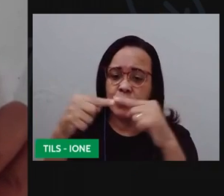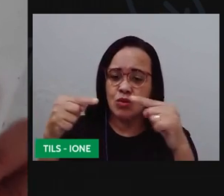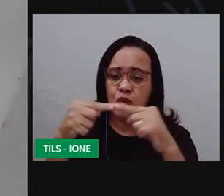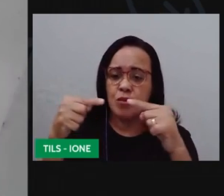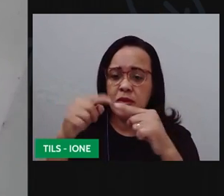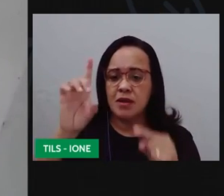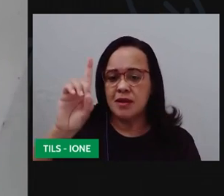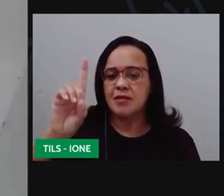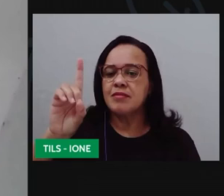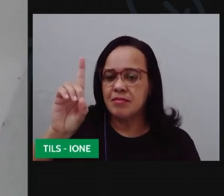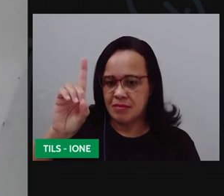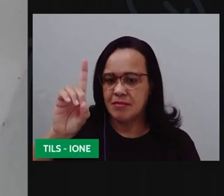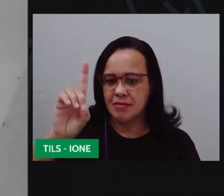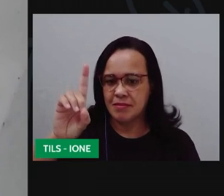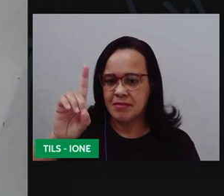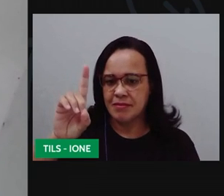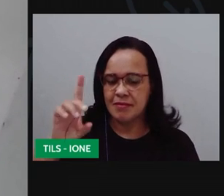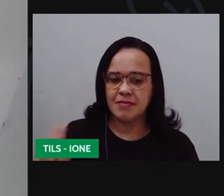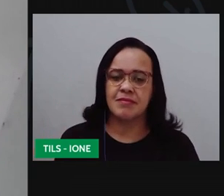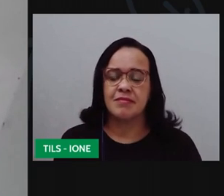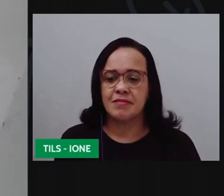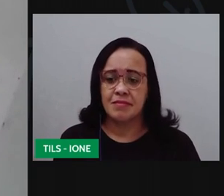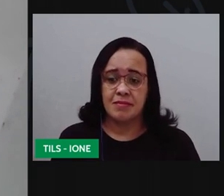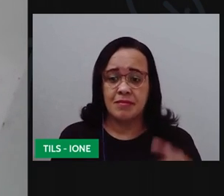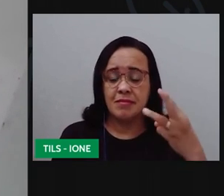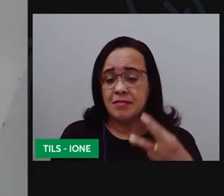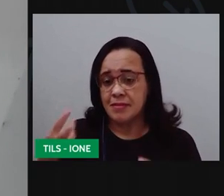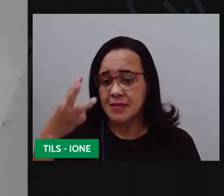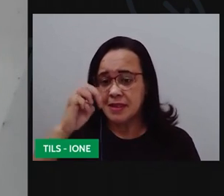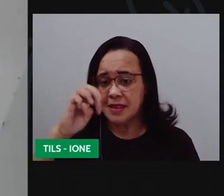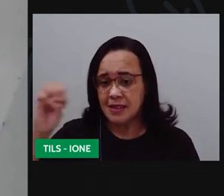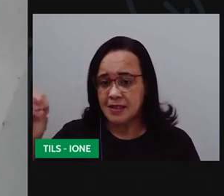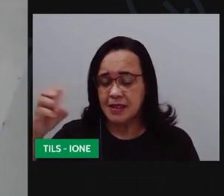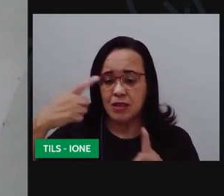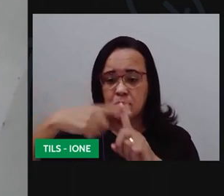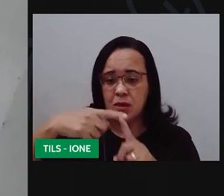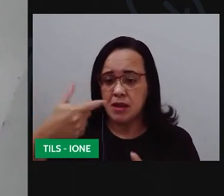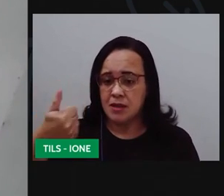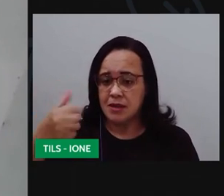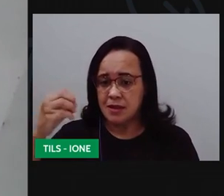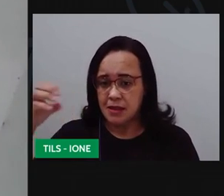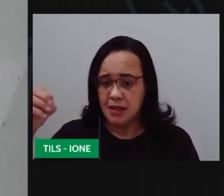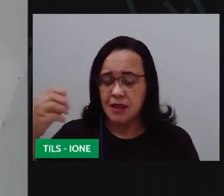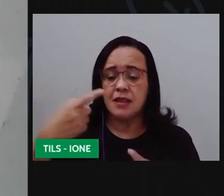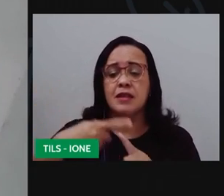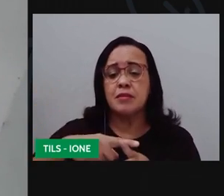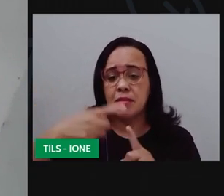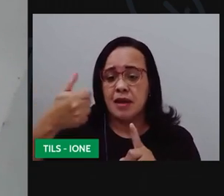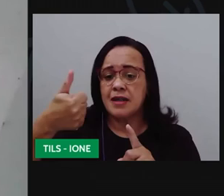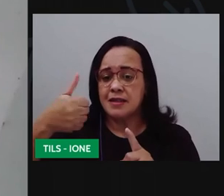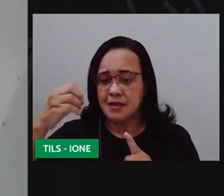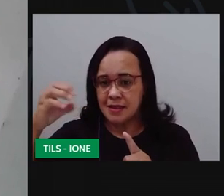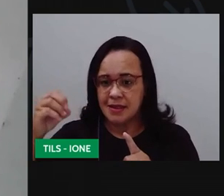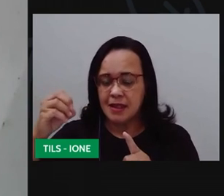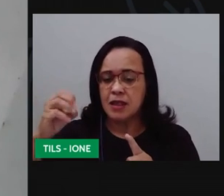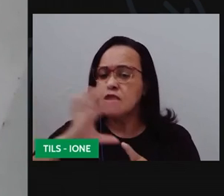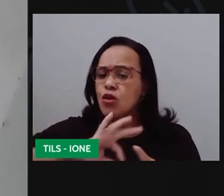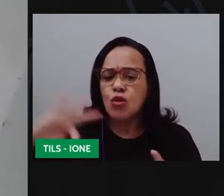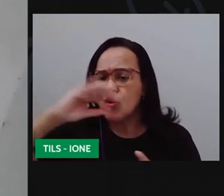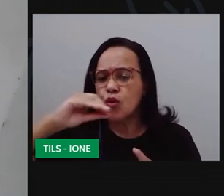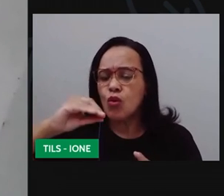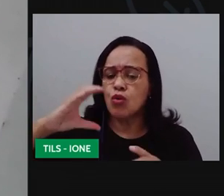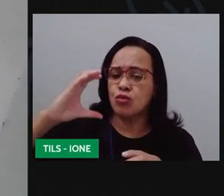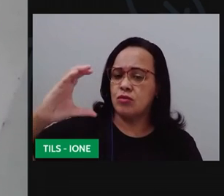dezena Então vamos lá 300 mais 100 mais 100 todos aqui são que centenas